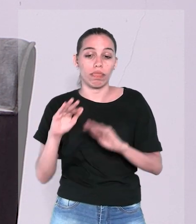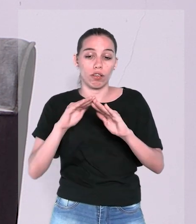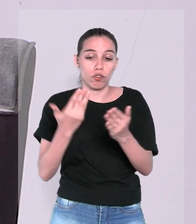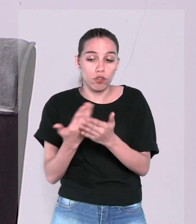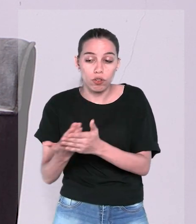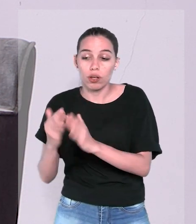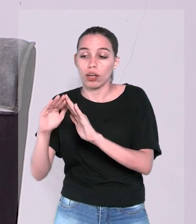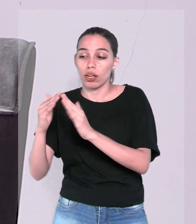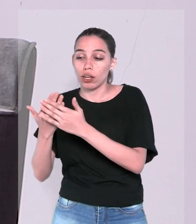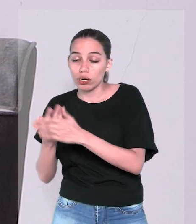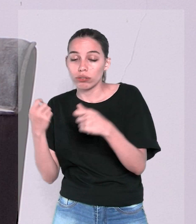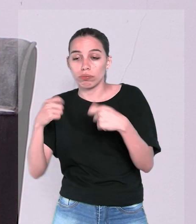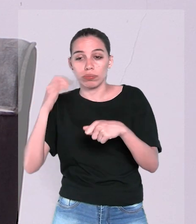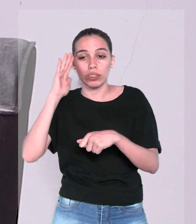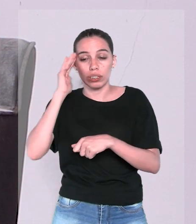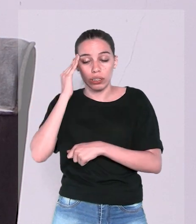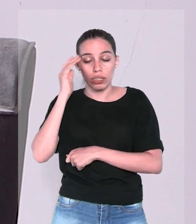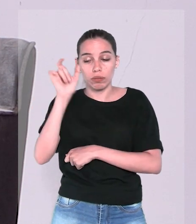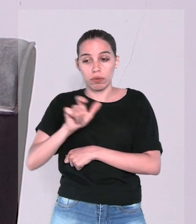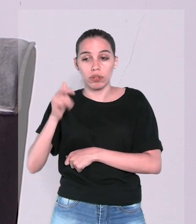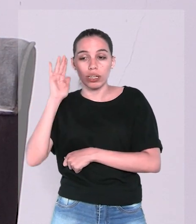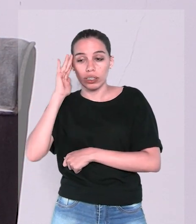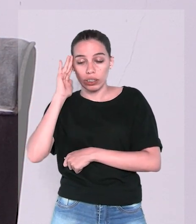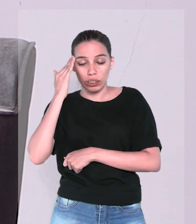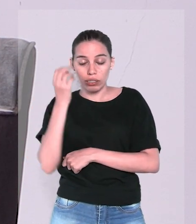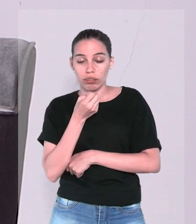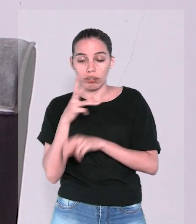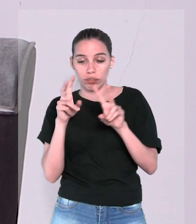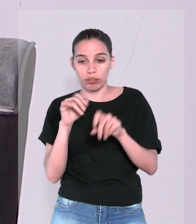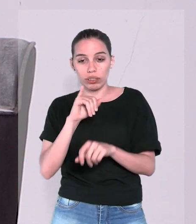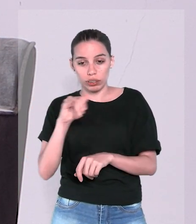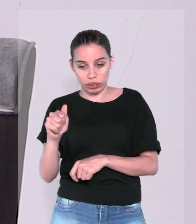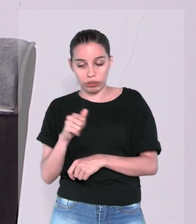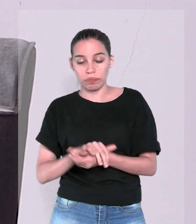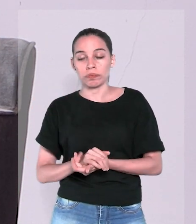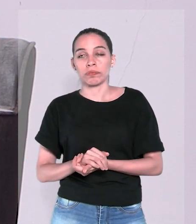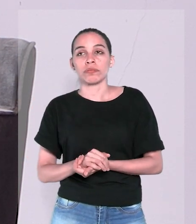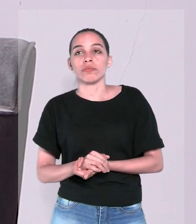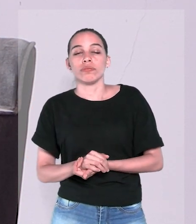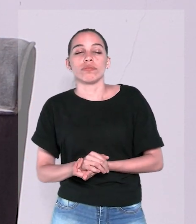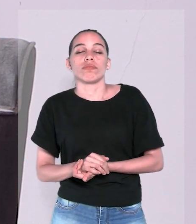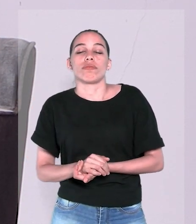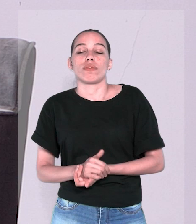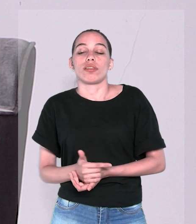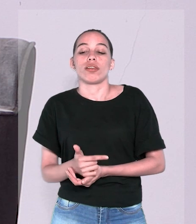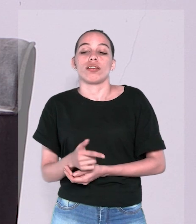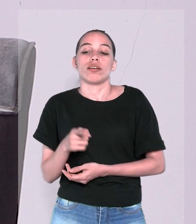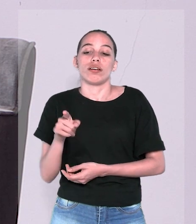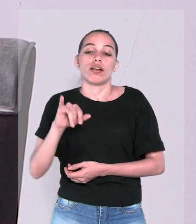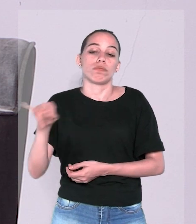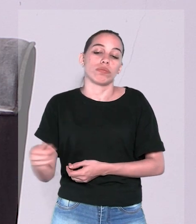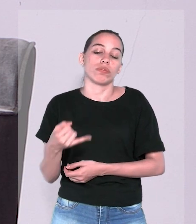dos docentes e das docentes, vai cuidar da relação que os docentes e as docentes têm com a gestão da